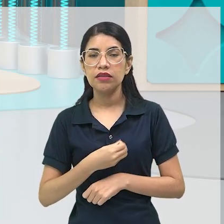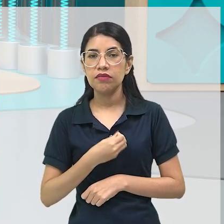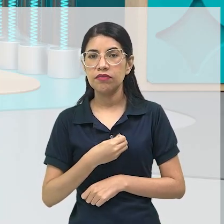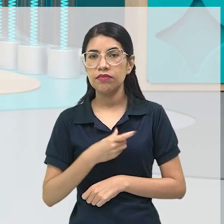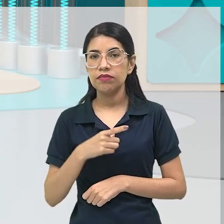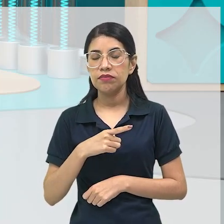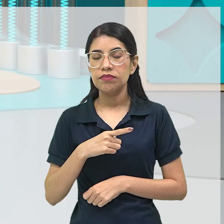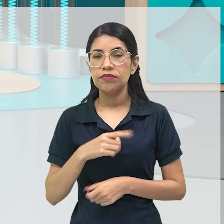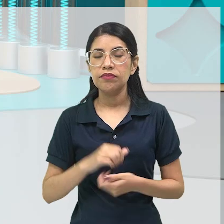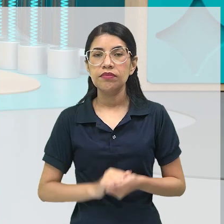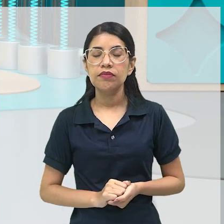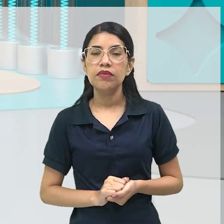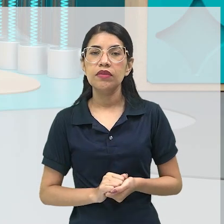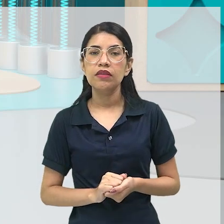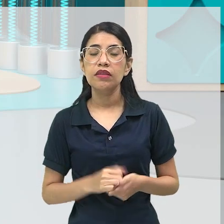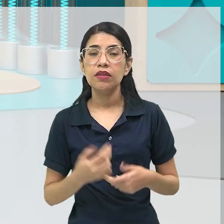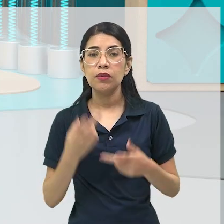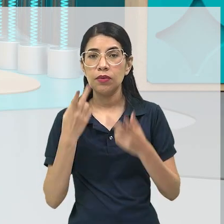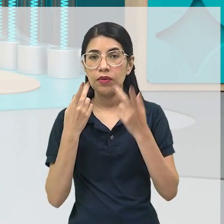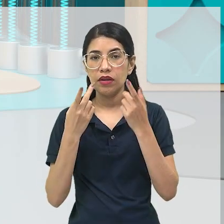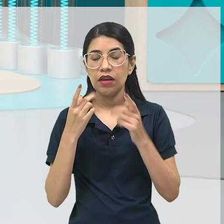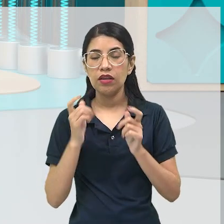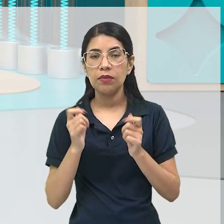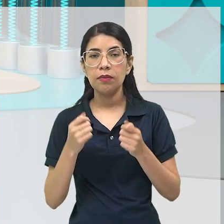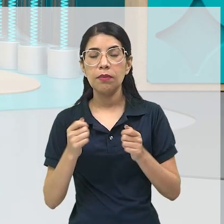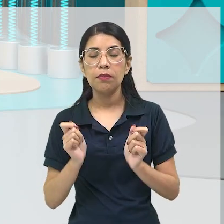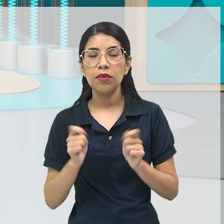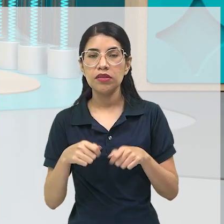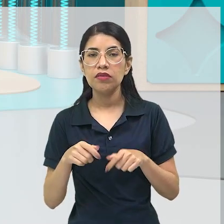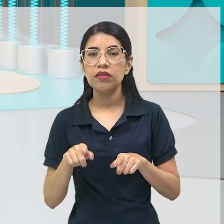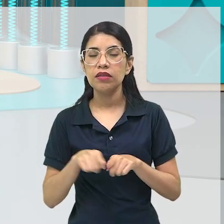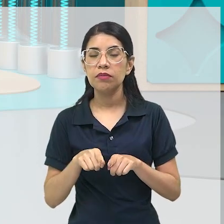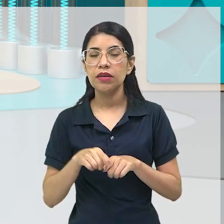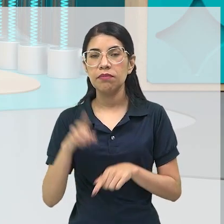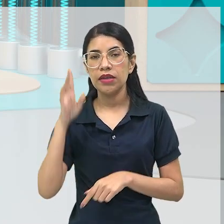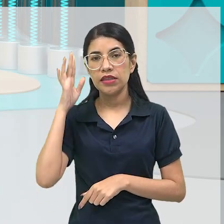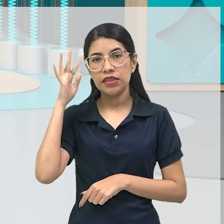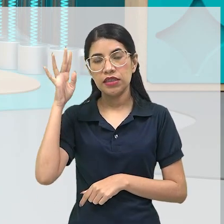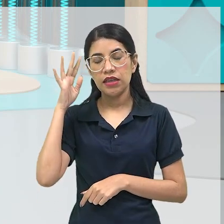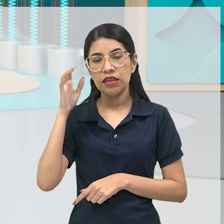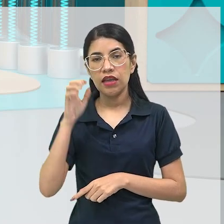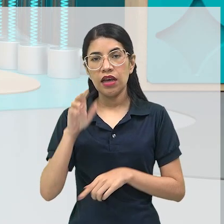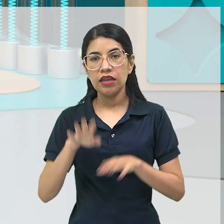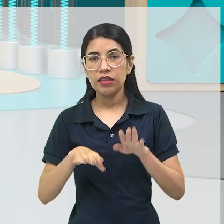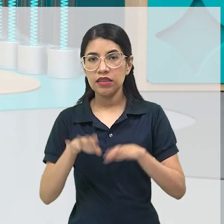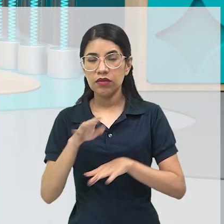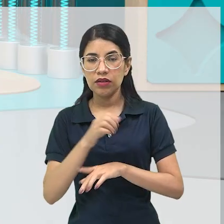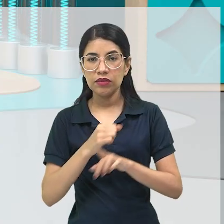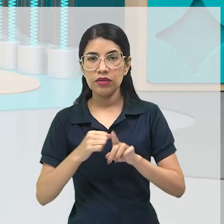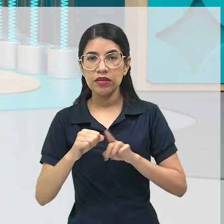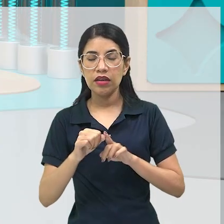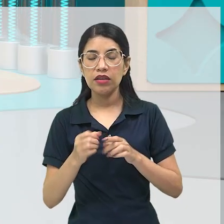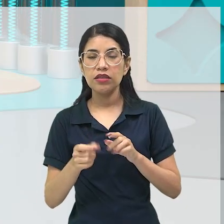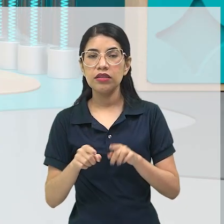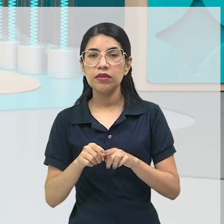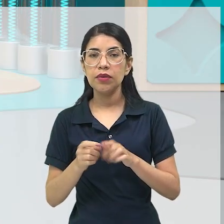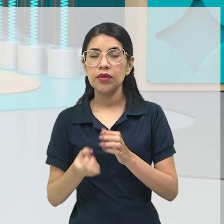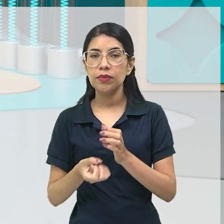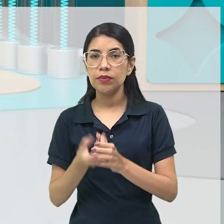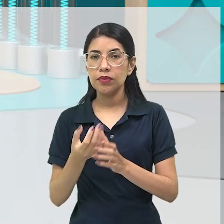Então, o teatro, ele pode levar a pensar sobre as desigualdades e os modos de produção da